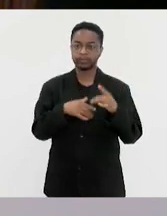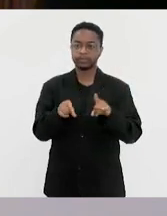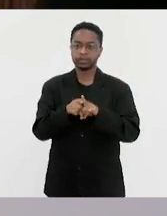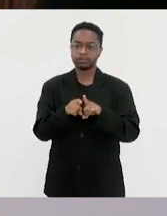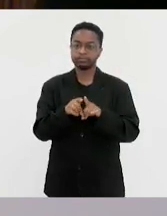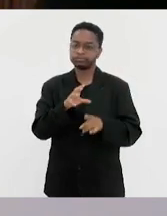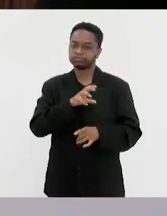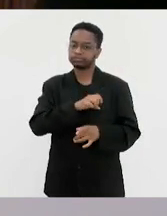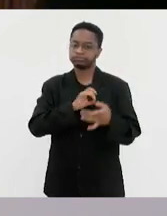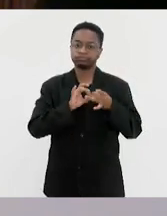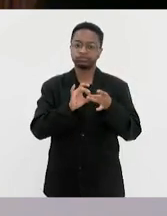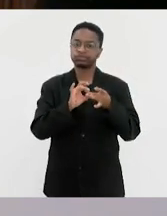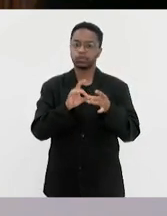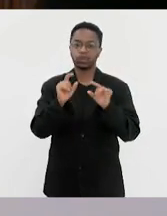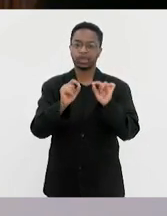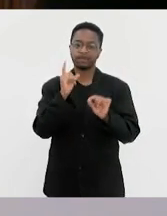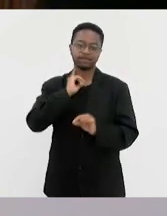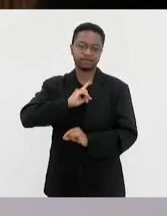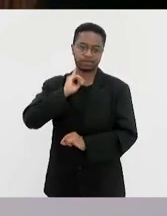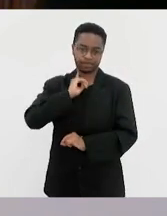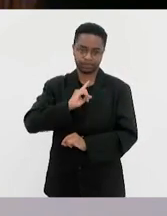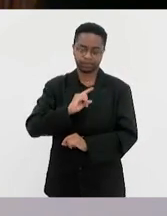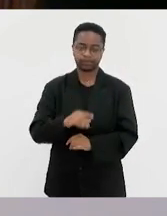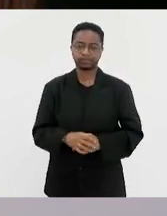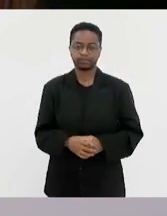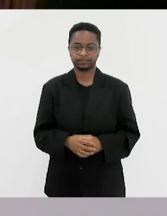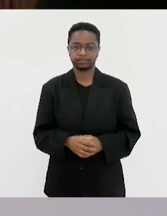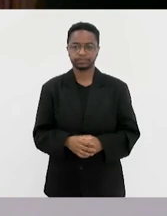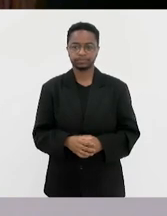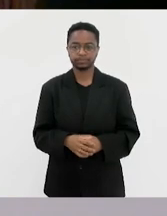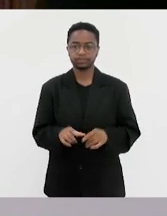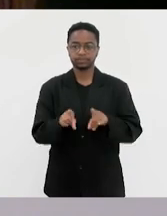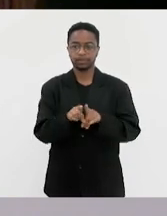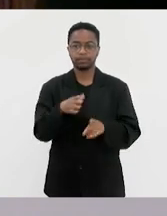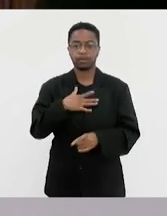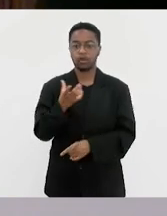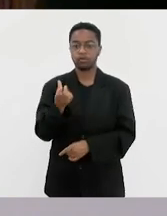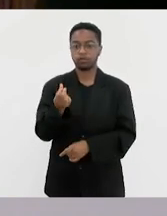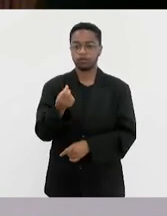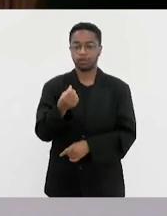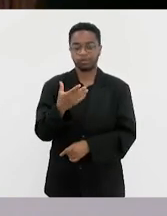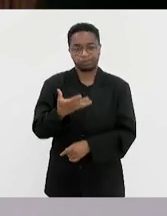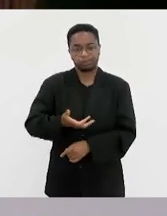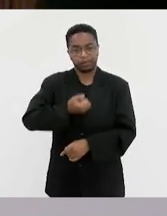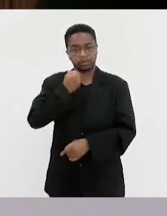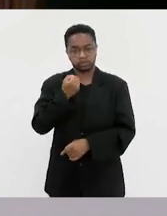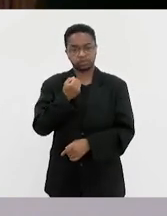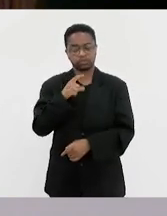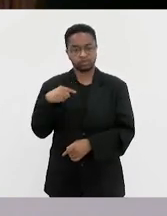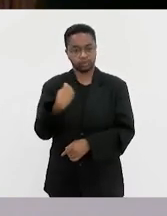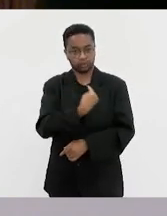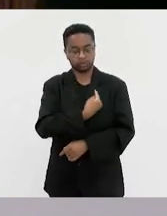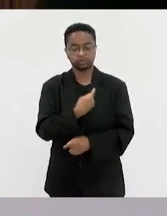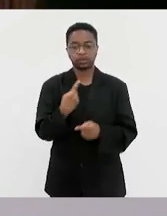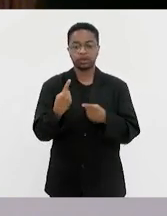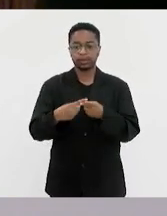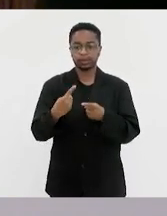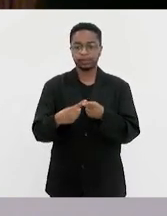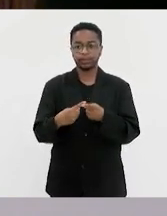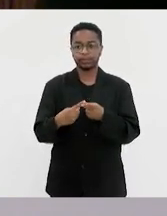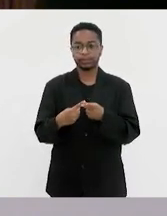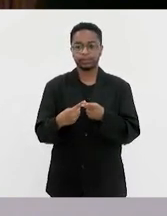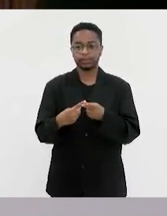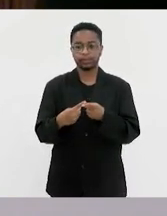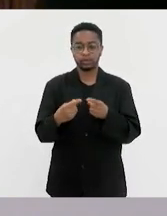em comum, que é o Flamengo. Meu avô surpreendeu muito todos nós, porque estava